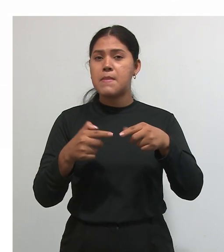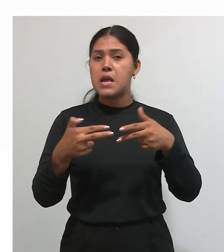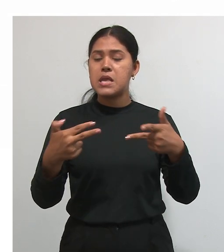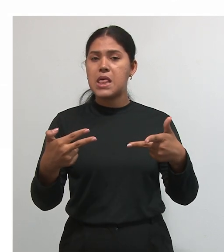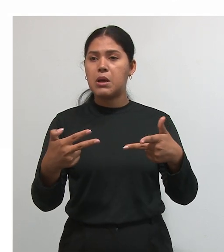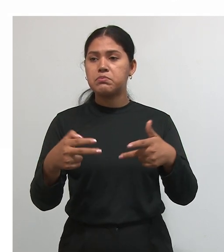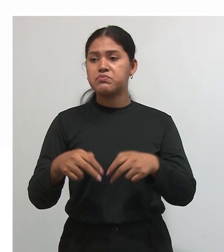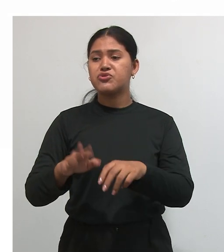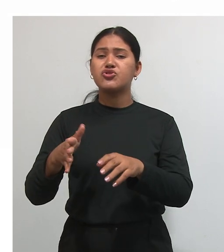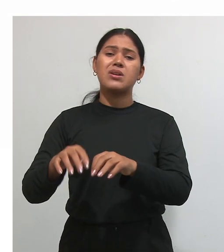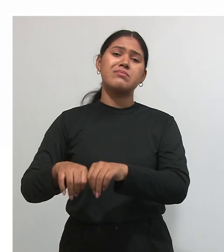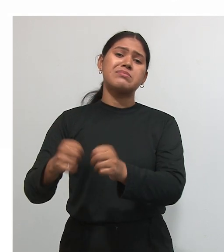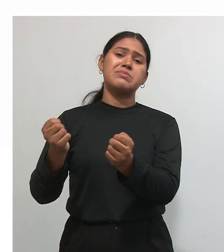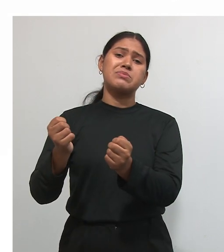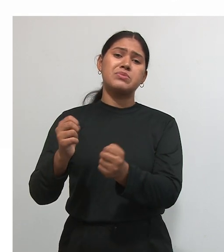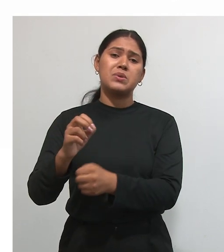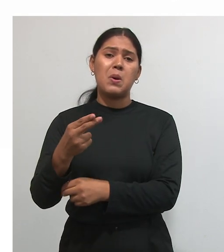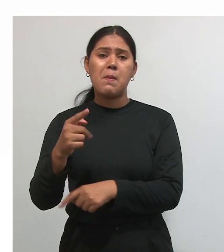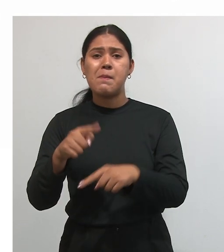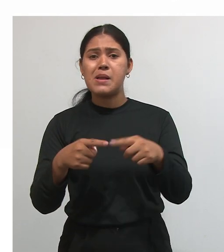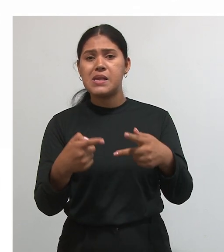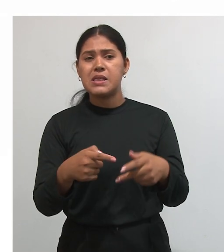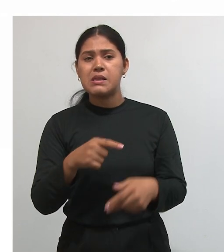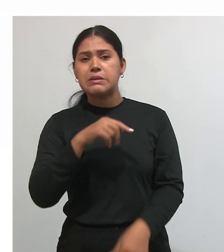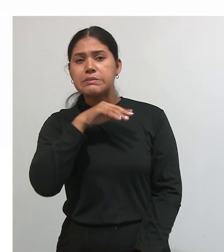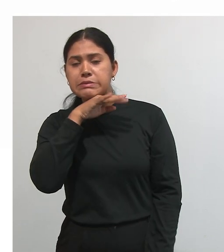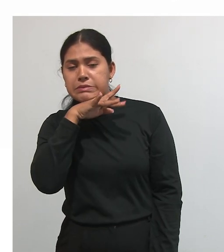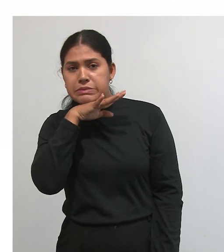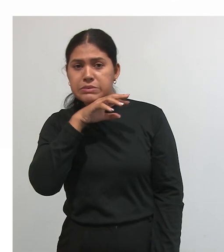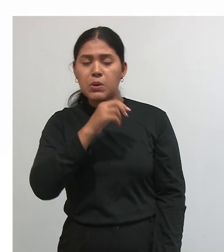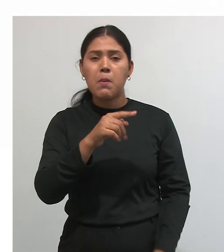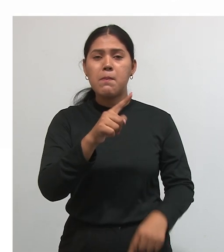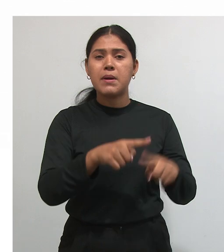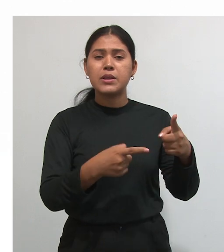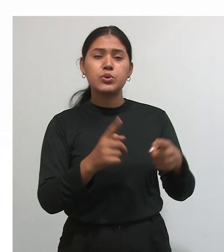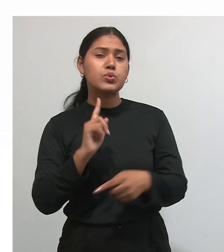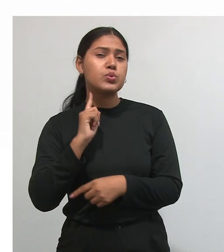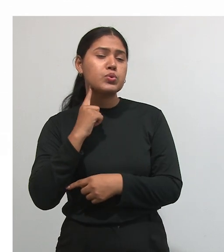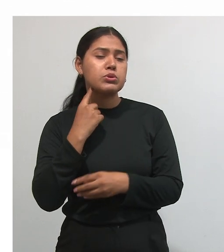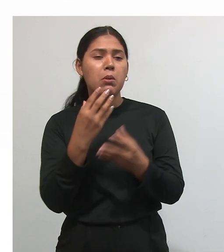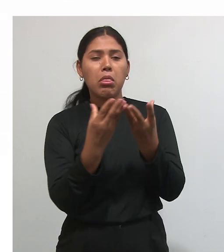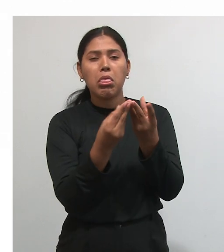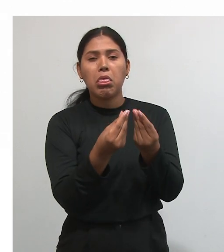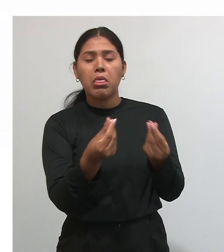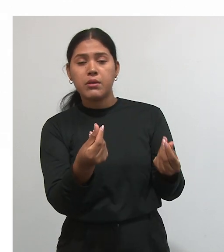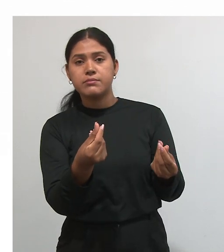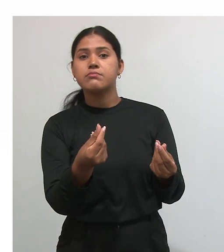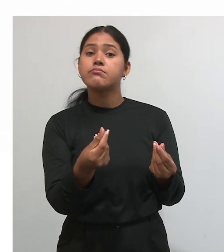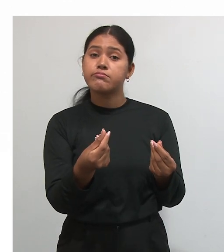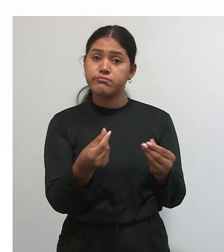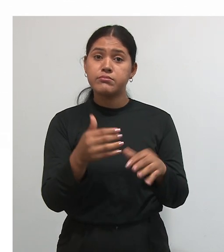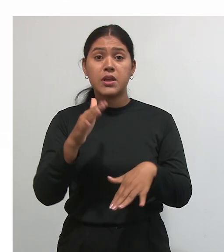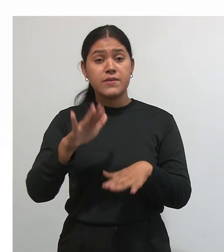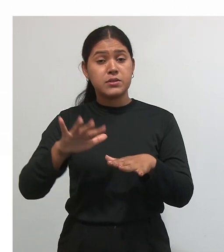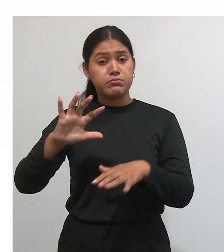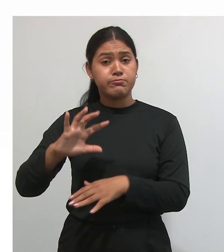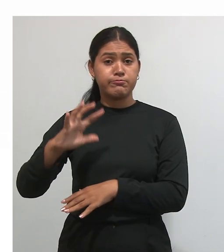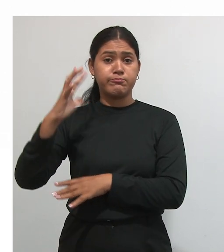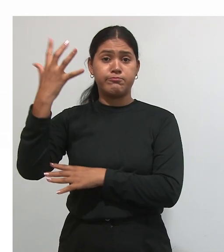determinado bem já nem funciona, ou já está obsoleto, ou está mau uso, ou às vezes ocorre também de